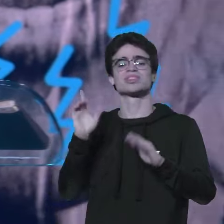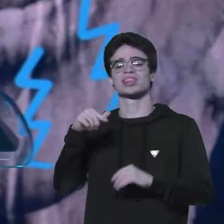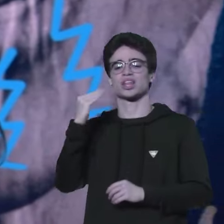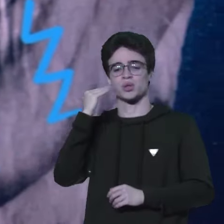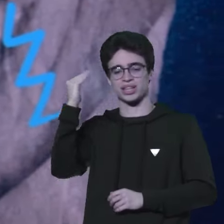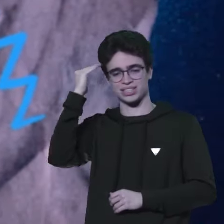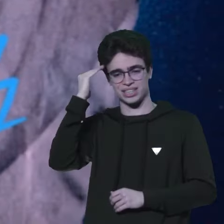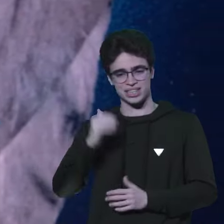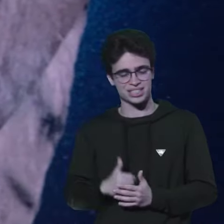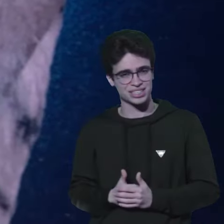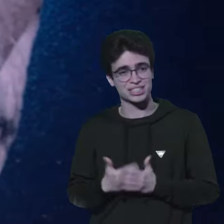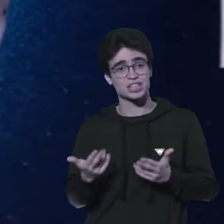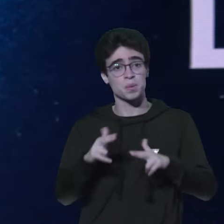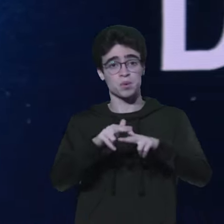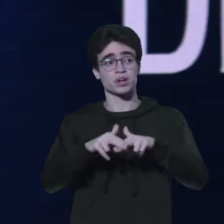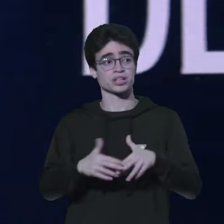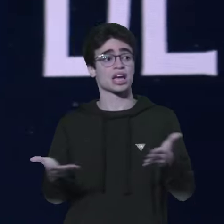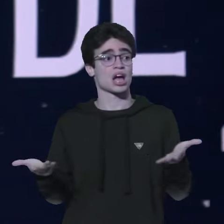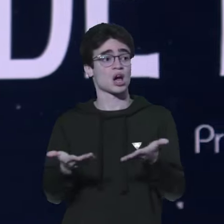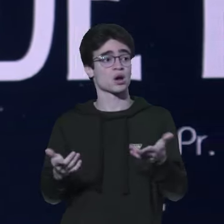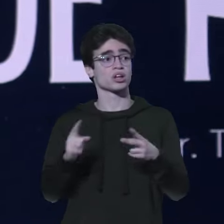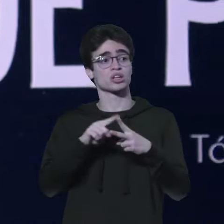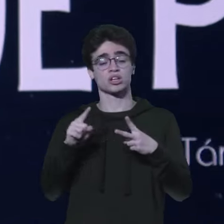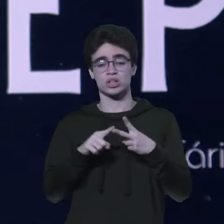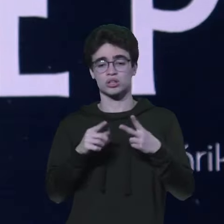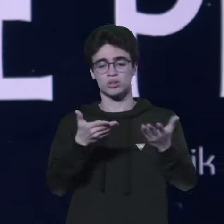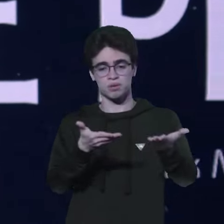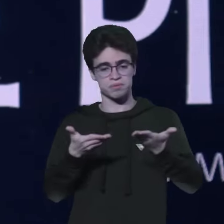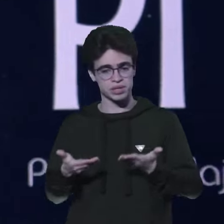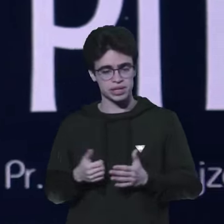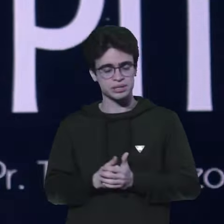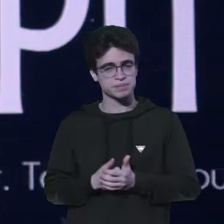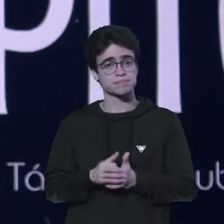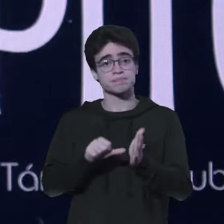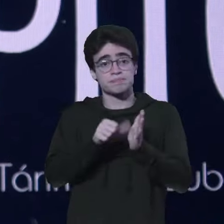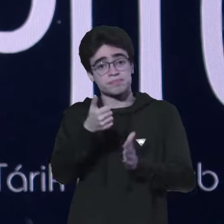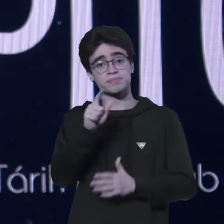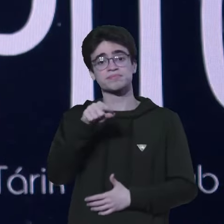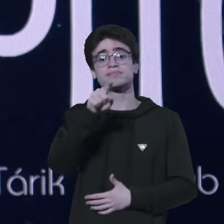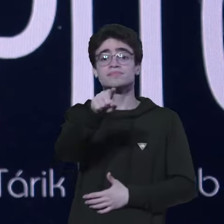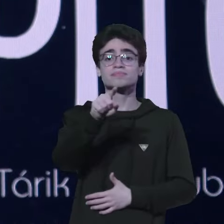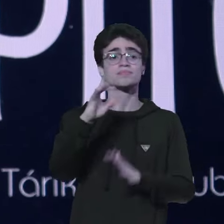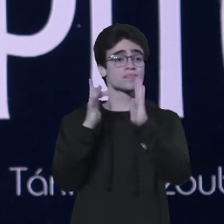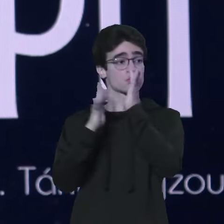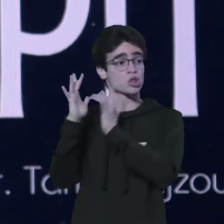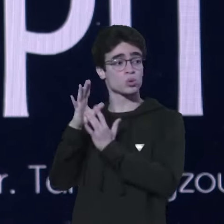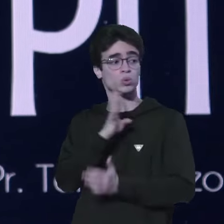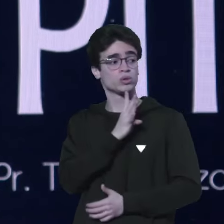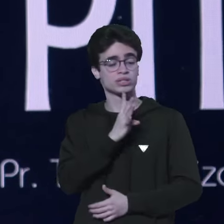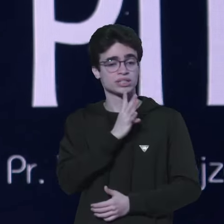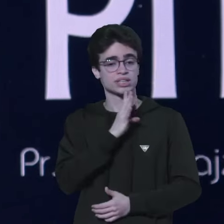Por isso hoje eu vou fazer dois convites. Primeiro para você que já conhece a Jesus,